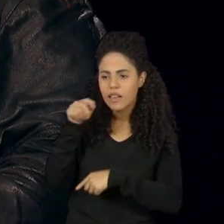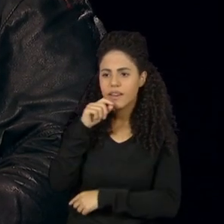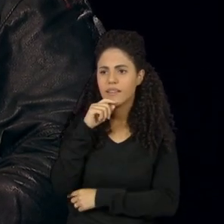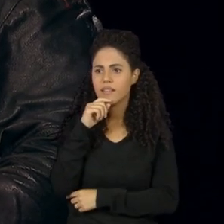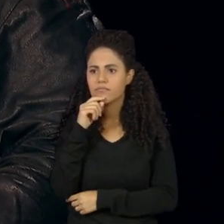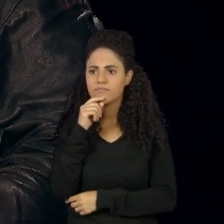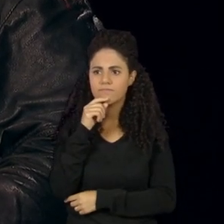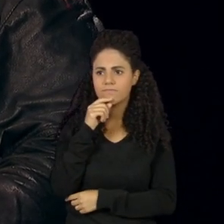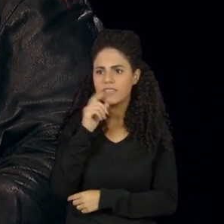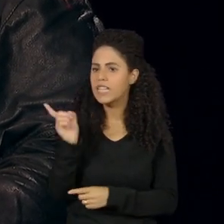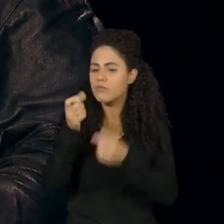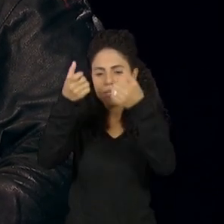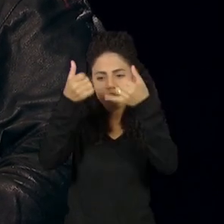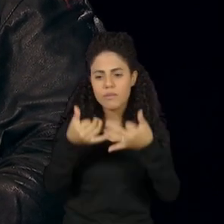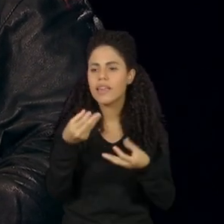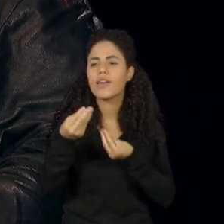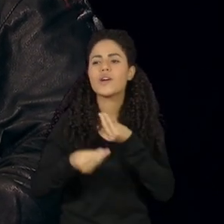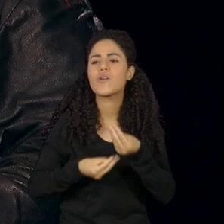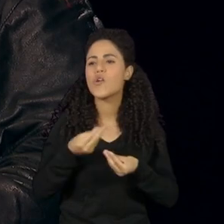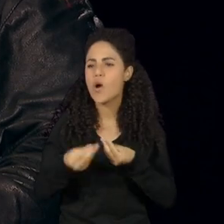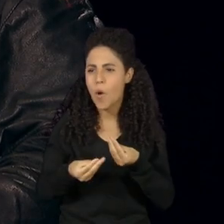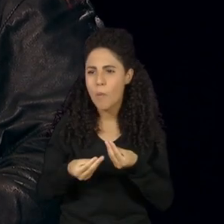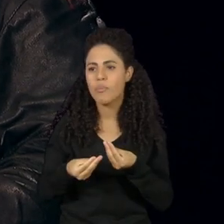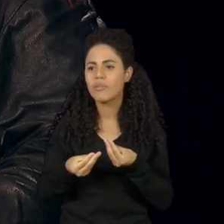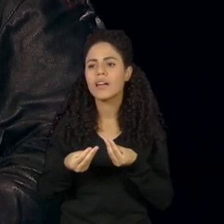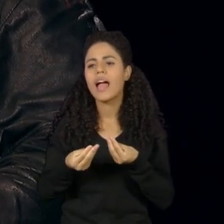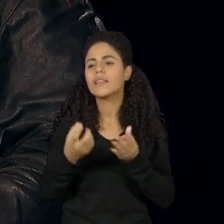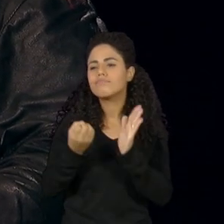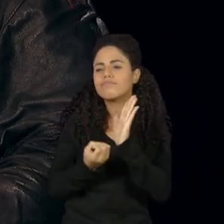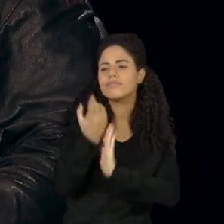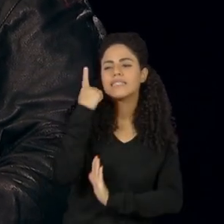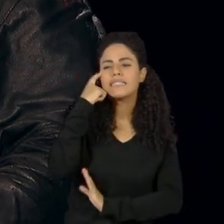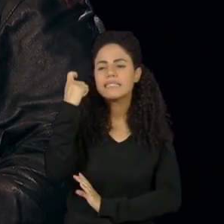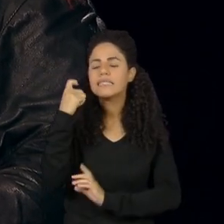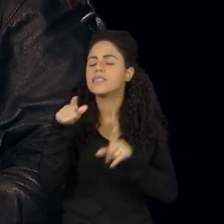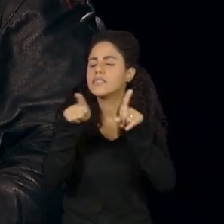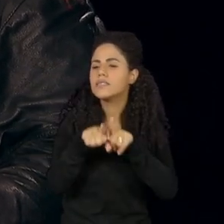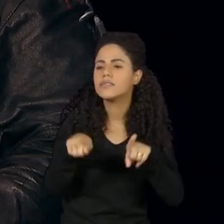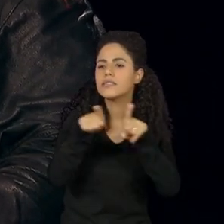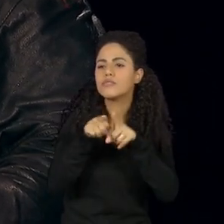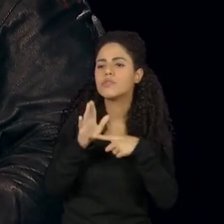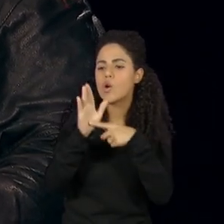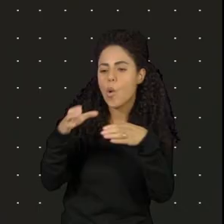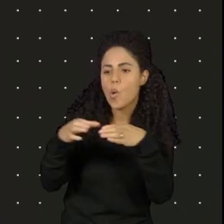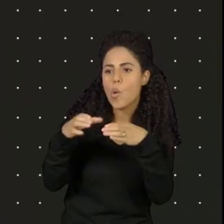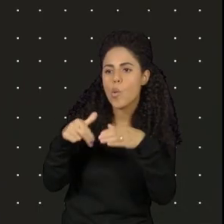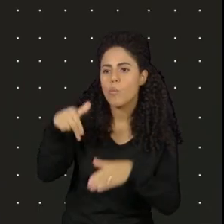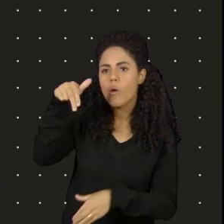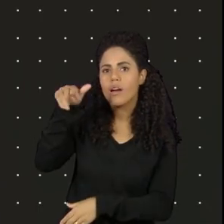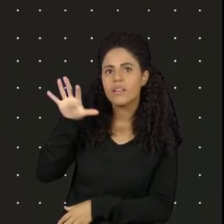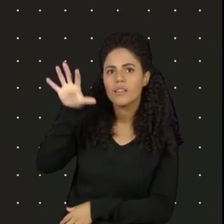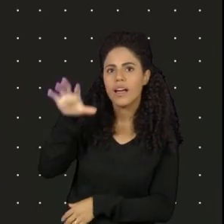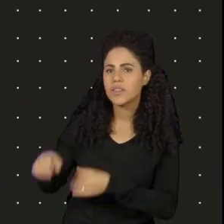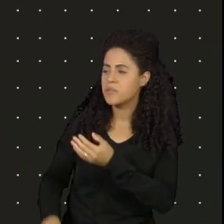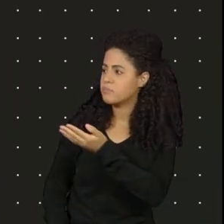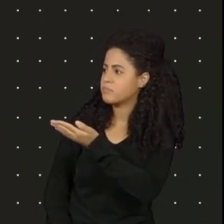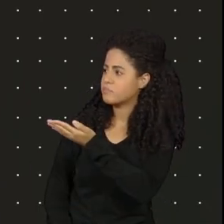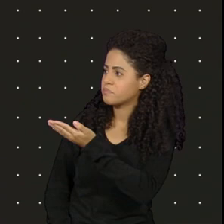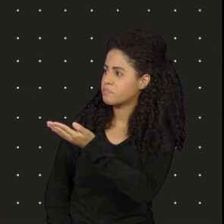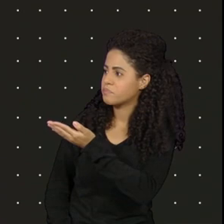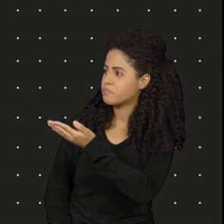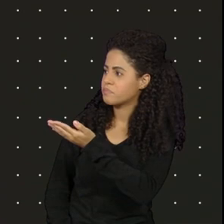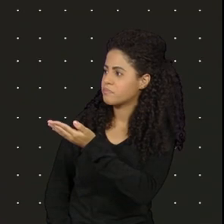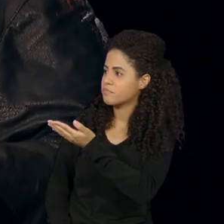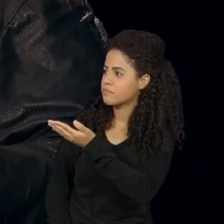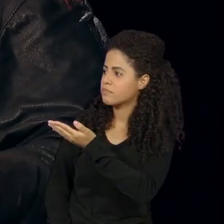mudei para Cemitério de Automóveis por causa disso. E também porque também apareceu um grupo no Nordeste, Chiclete com Banana, que